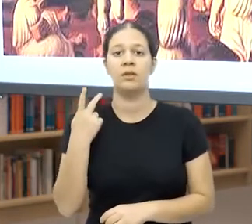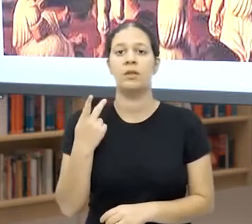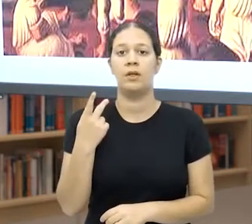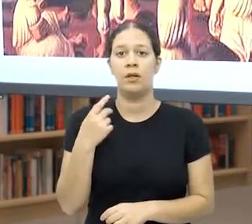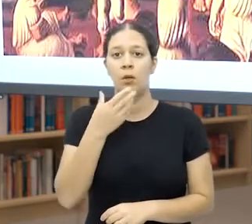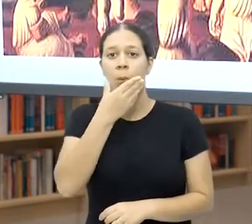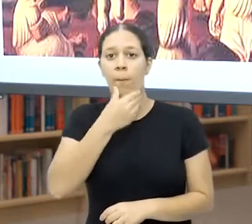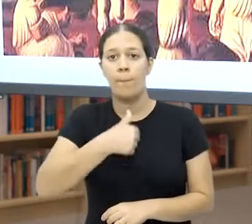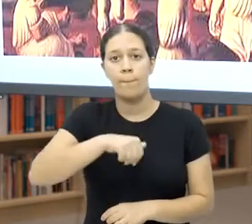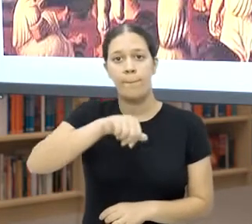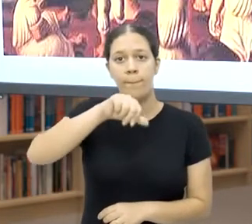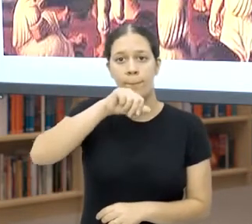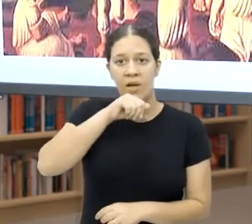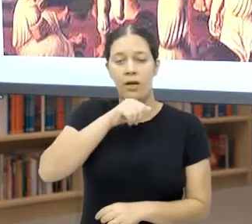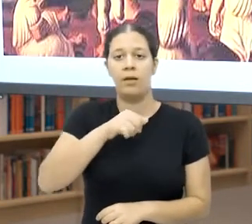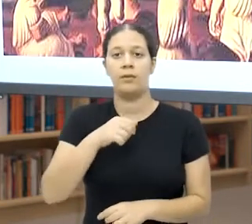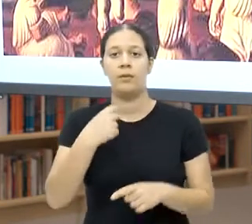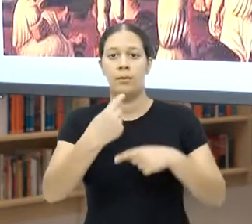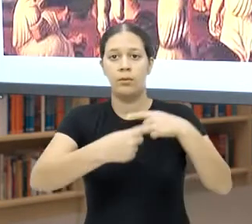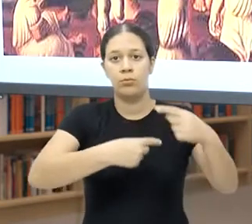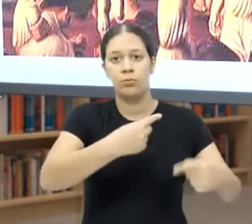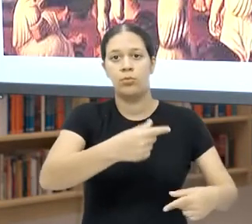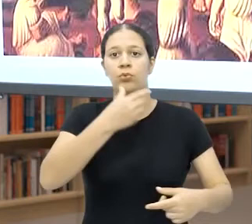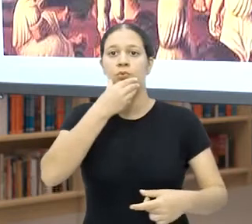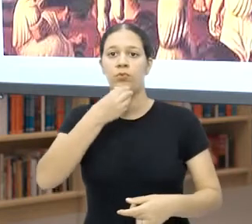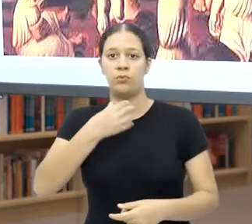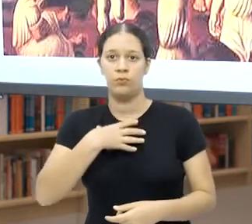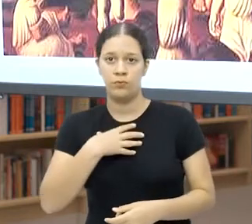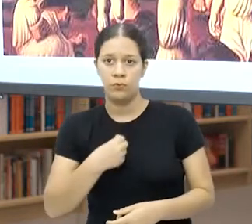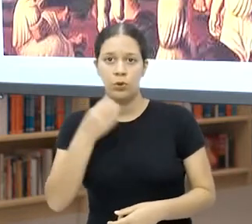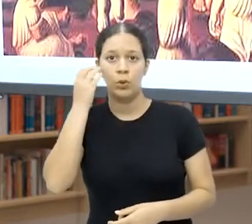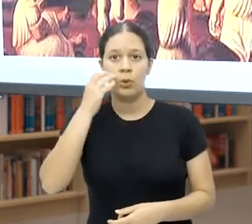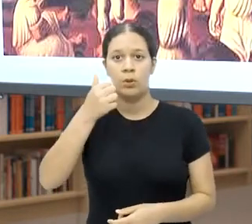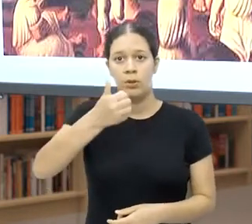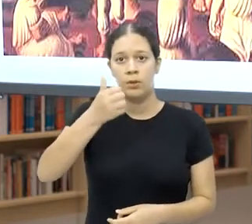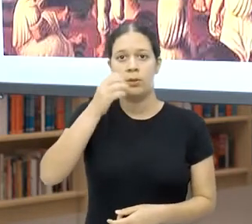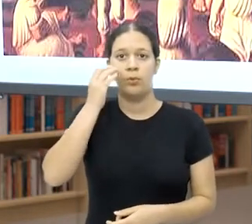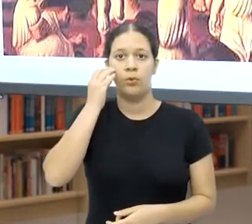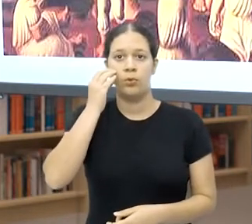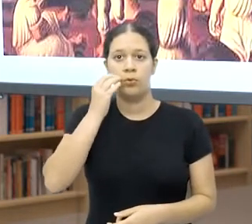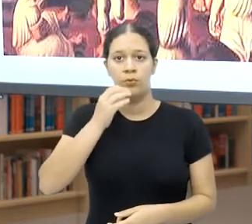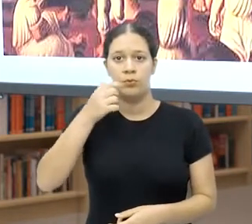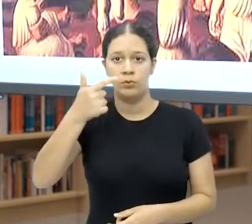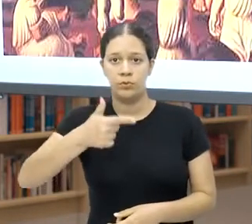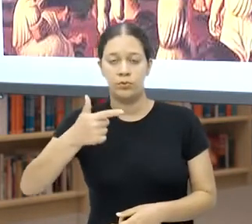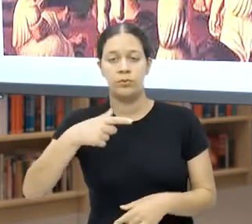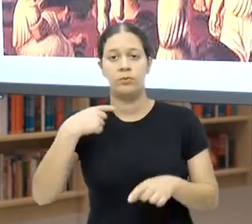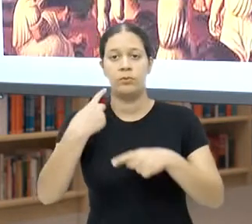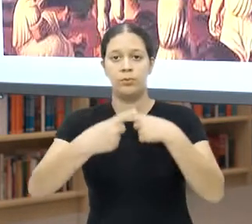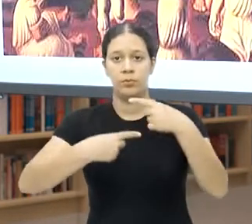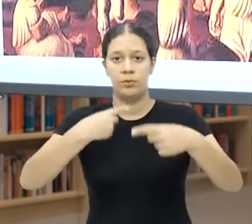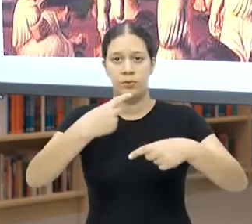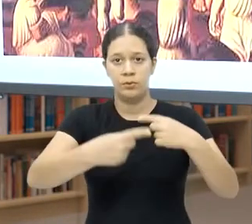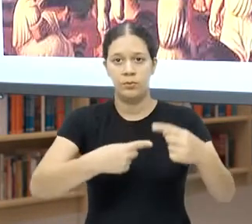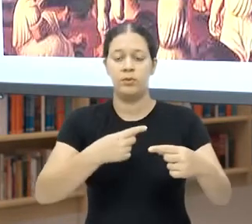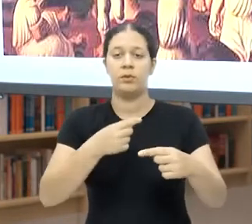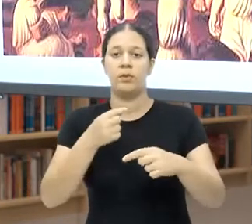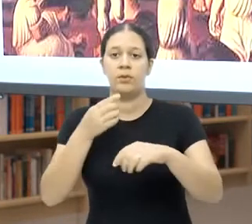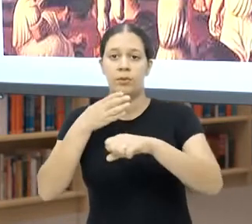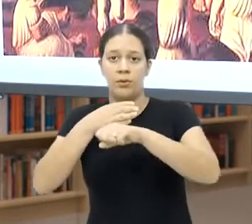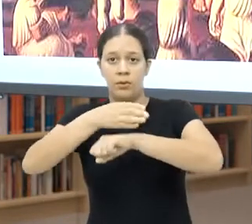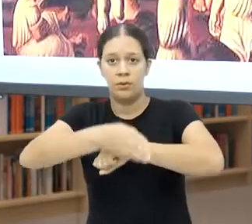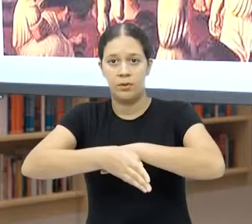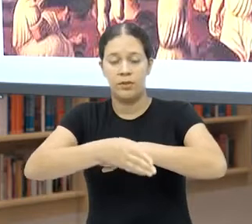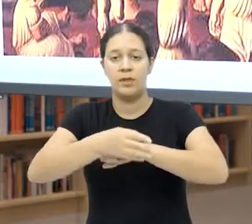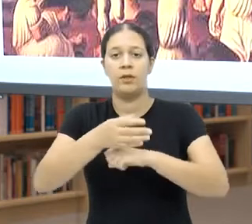do pai para o filho, Dom Pedro I para Dom Pedro II, e em seguida adentramos a